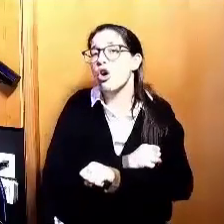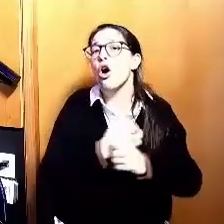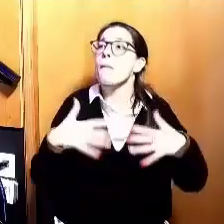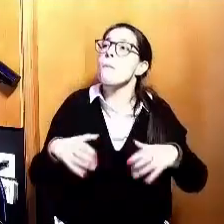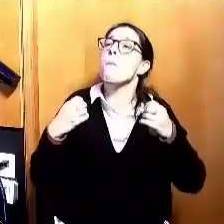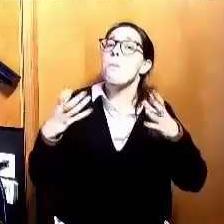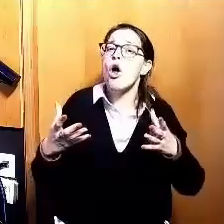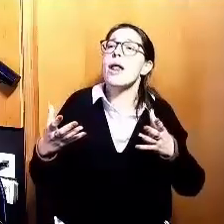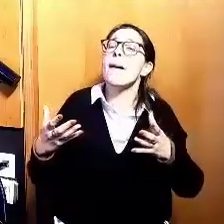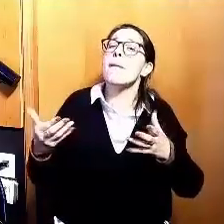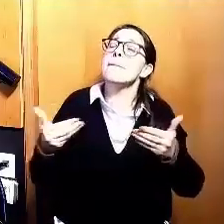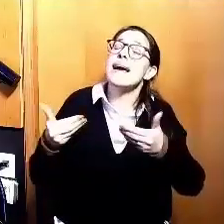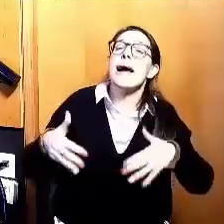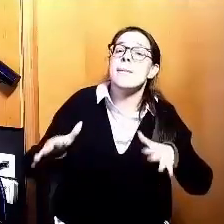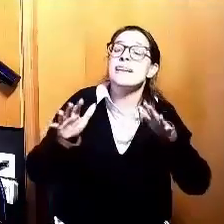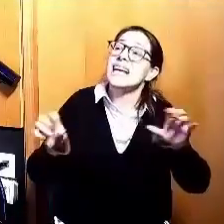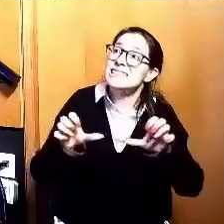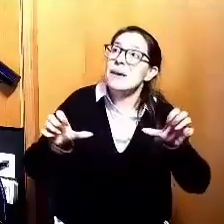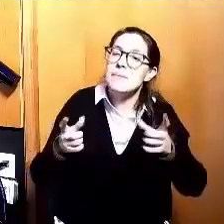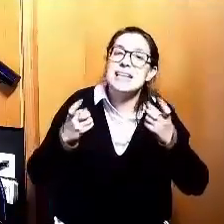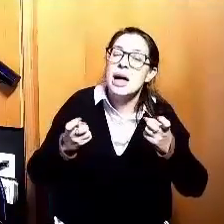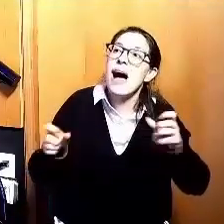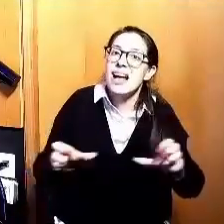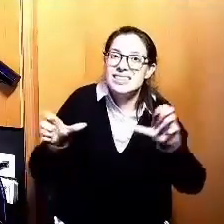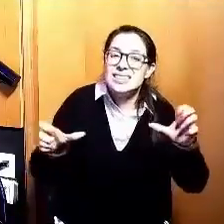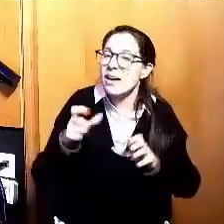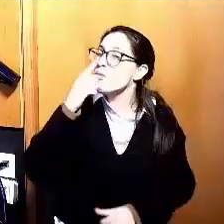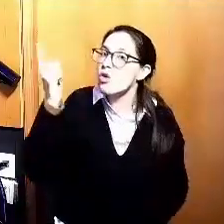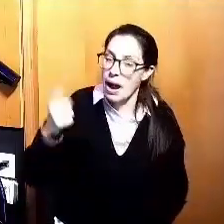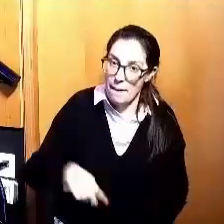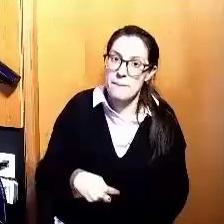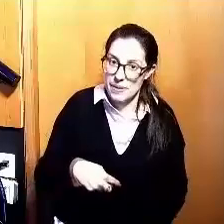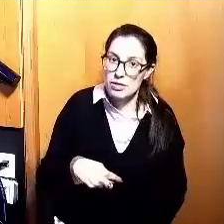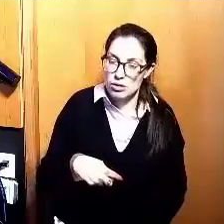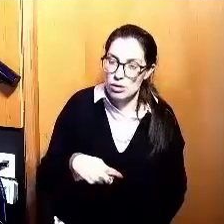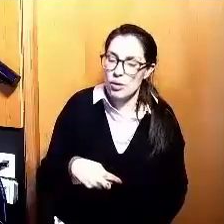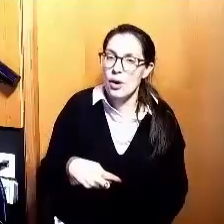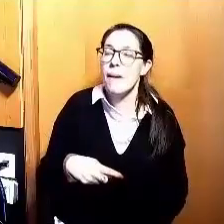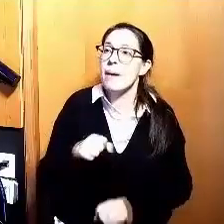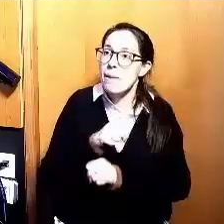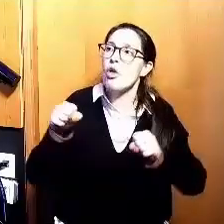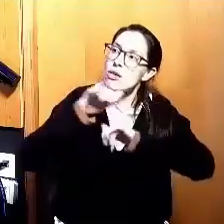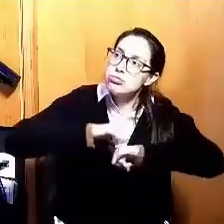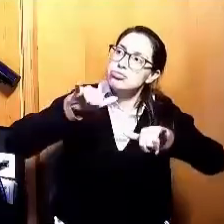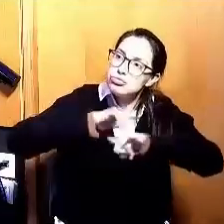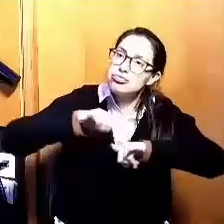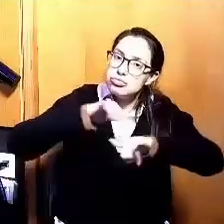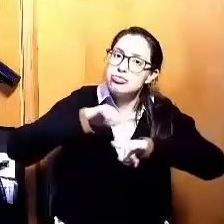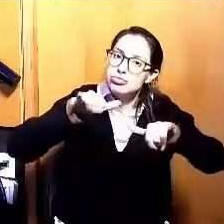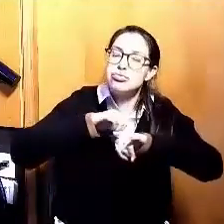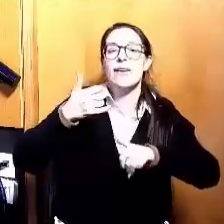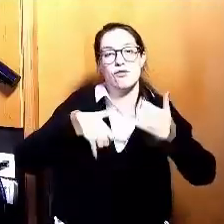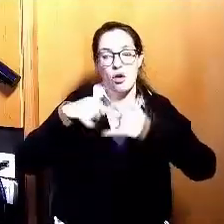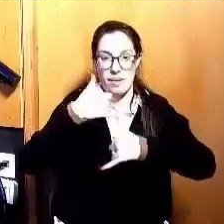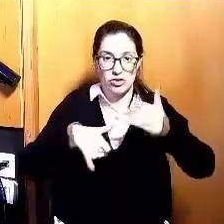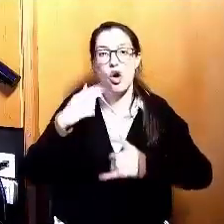demanda por capacitação muito rápido, né? A gente desenvolveu lá a iniciativa Publicadores de Dados, coisas que a gente já vinha falando há muito tempo.